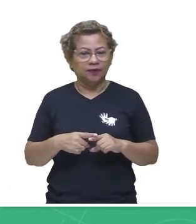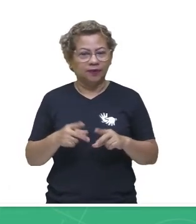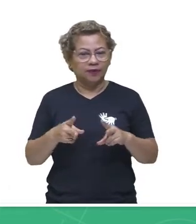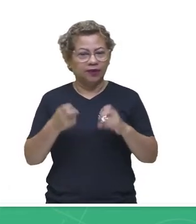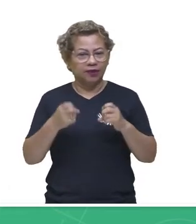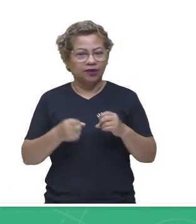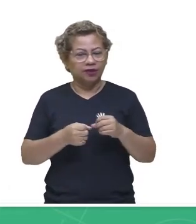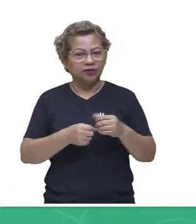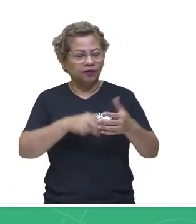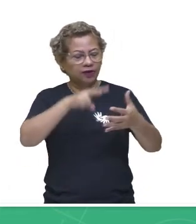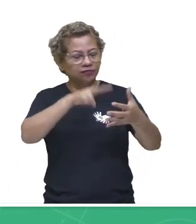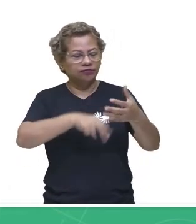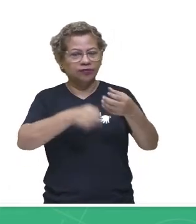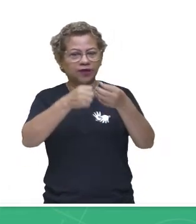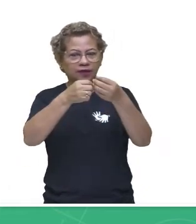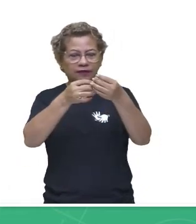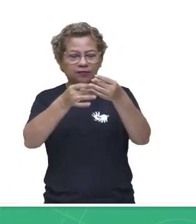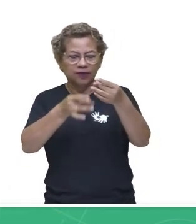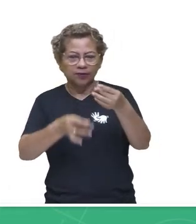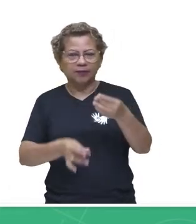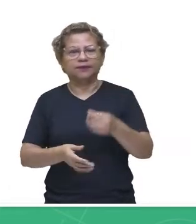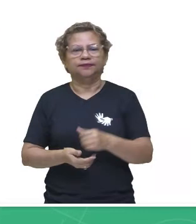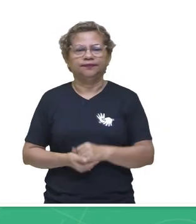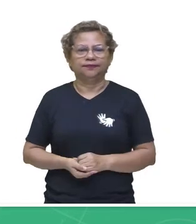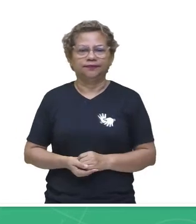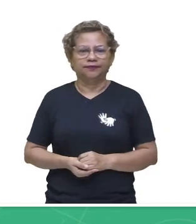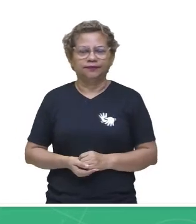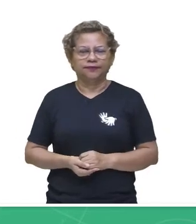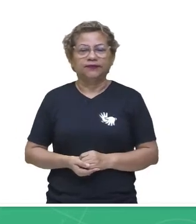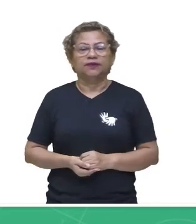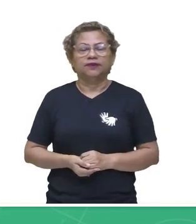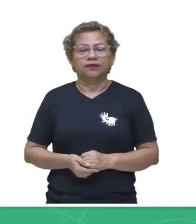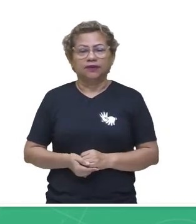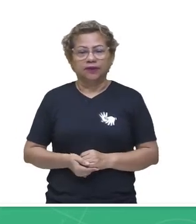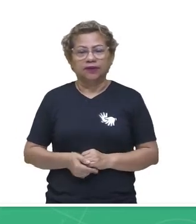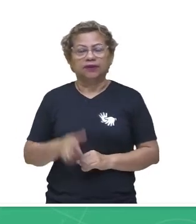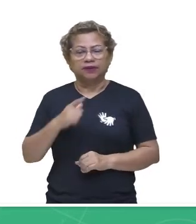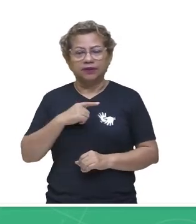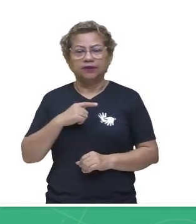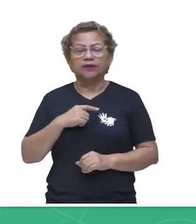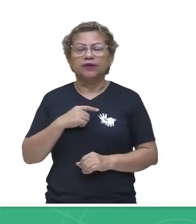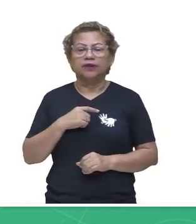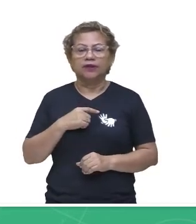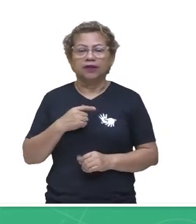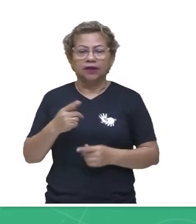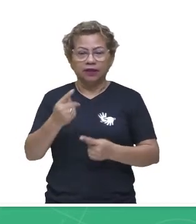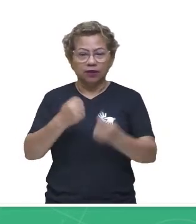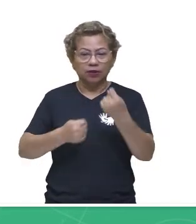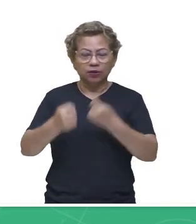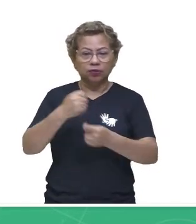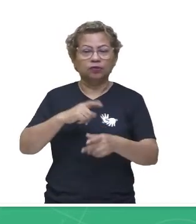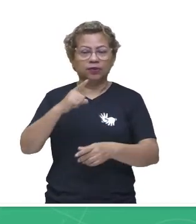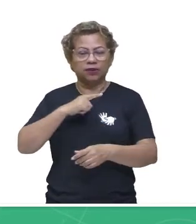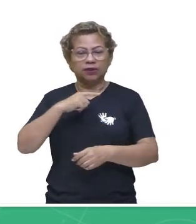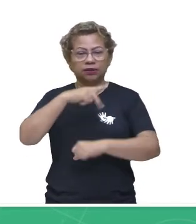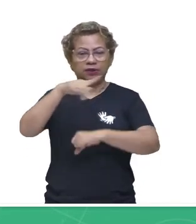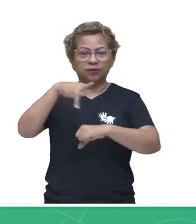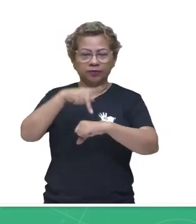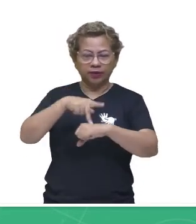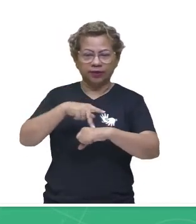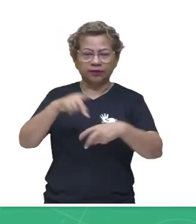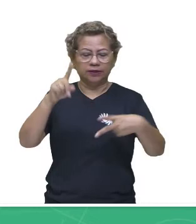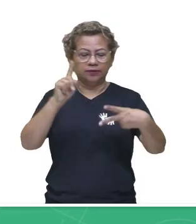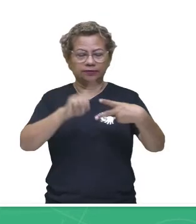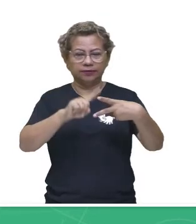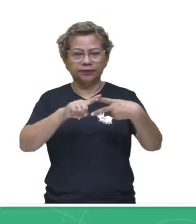comentário. Os setores da economia são as divisões das atividades econômicas exercidas em um país. São classificadas de